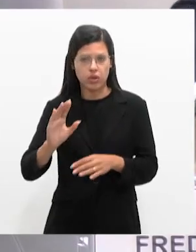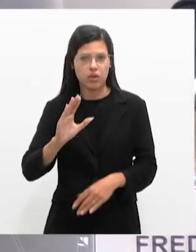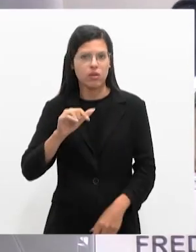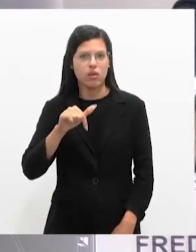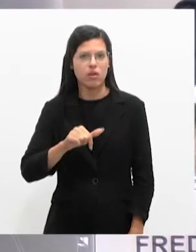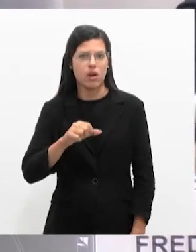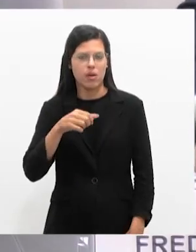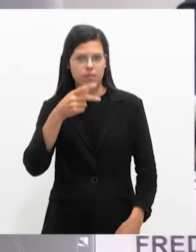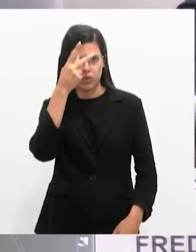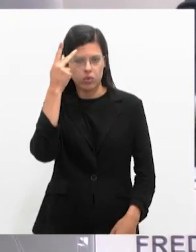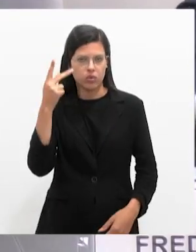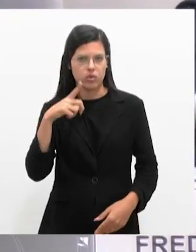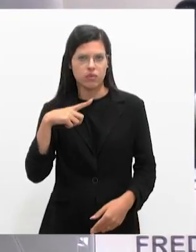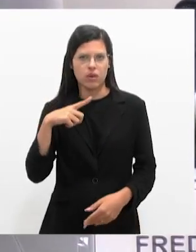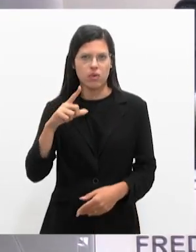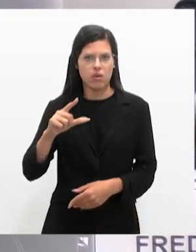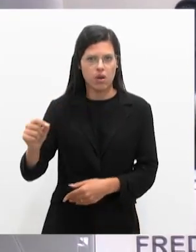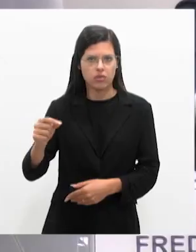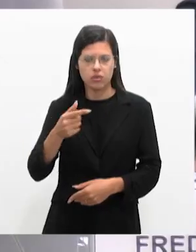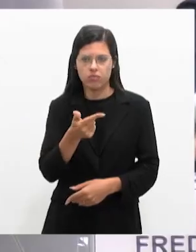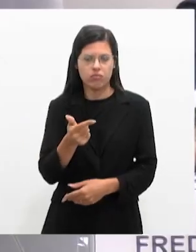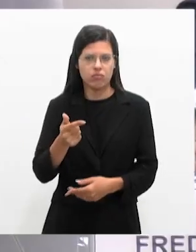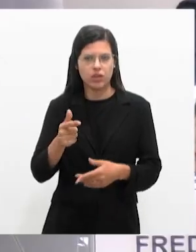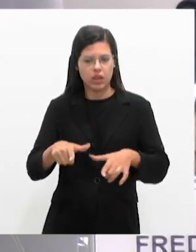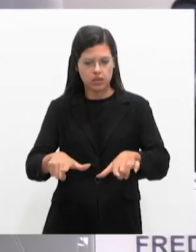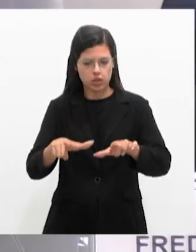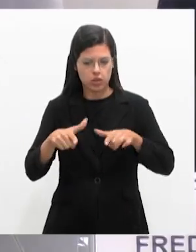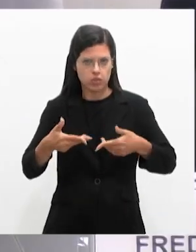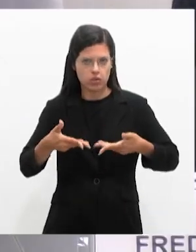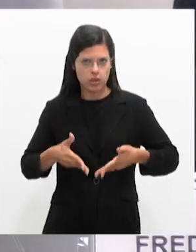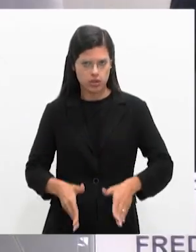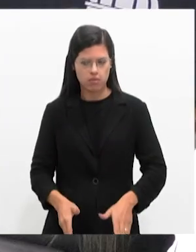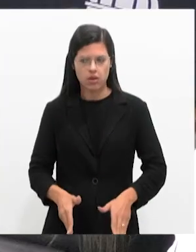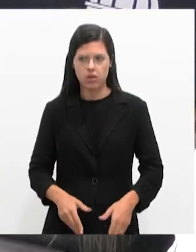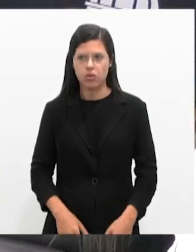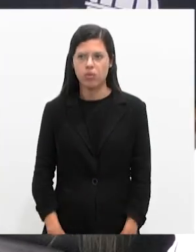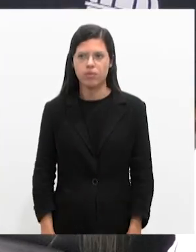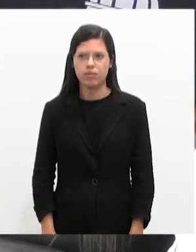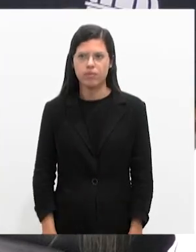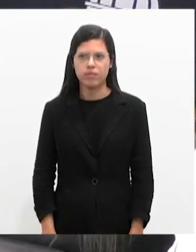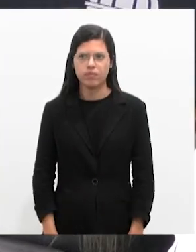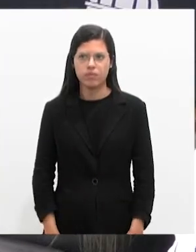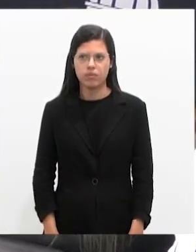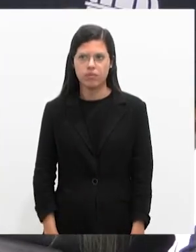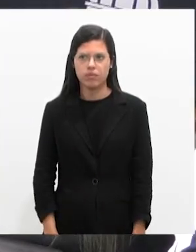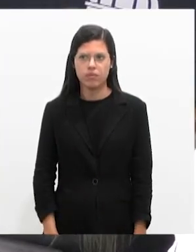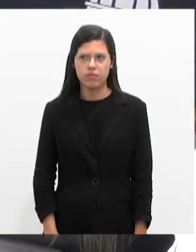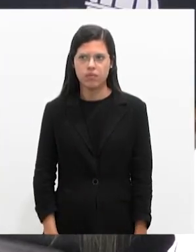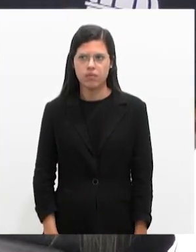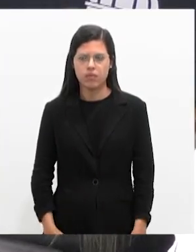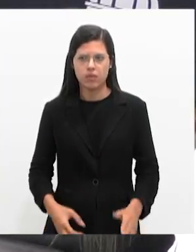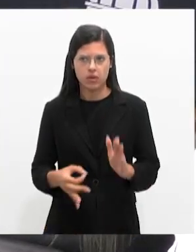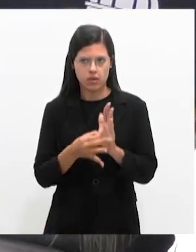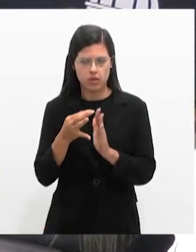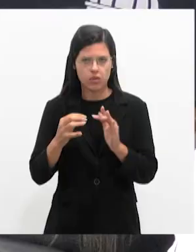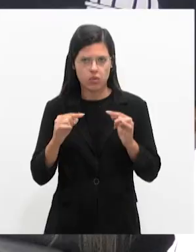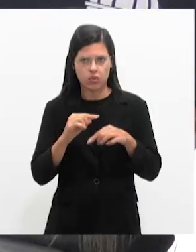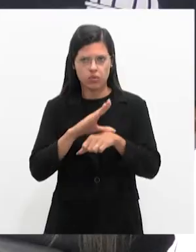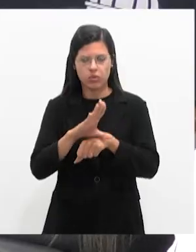nascimento e dar outras providências. Para parecer, deputado Chico Machado. Senhor presidente, o parecer é pela